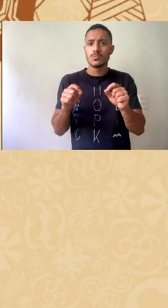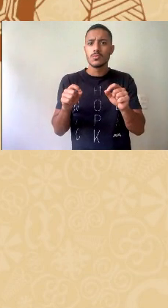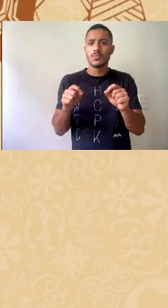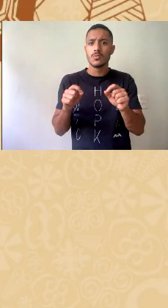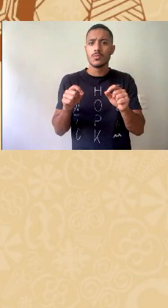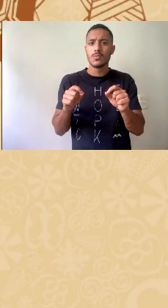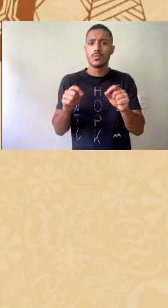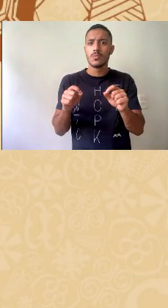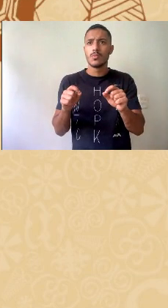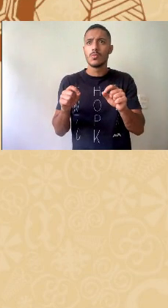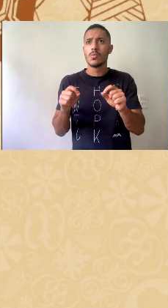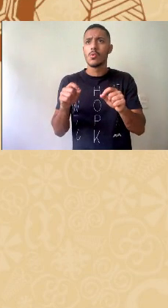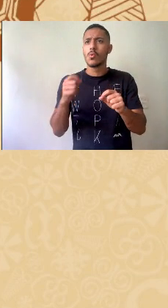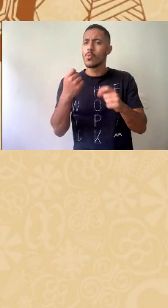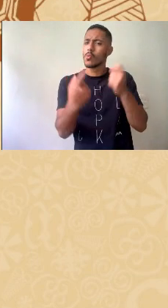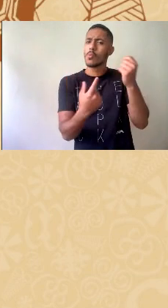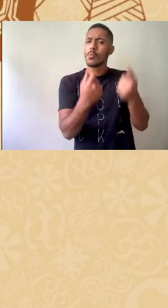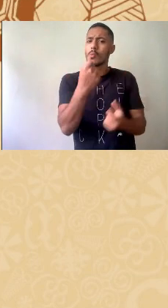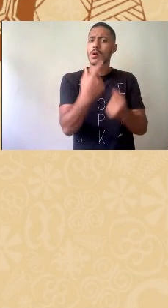algumas